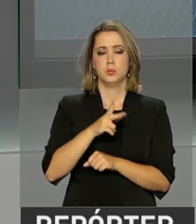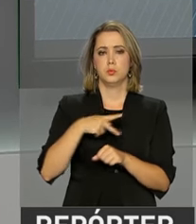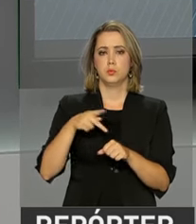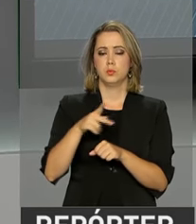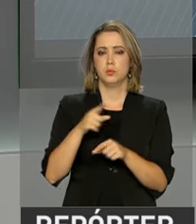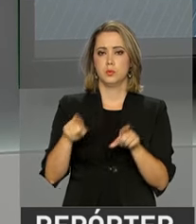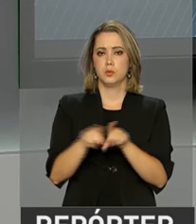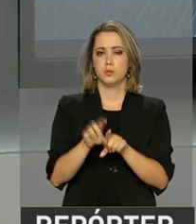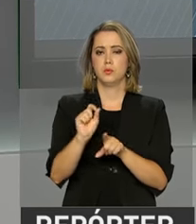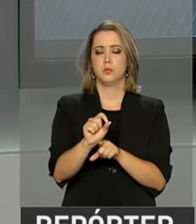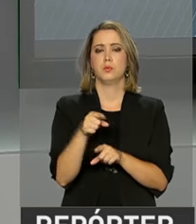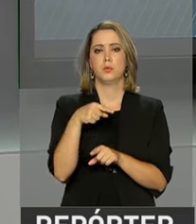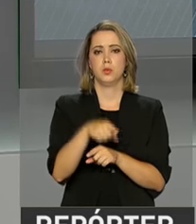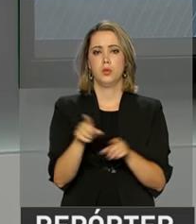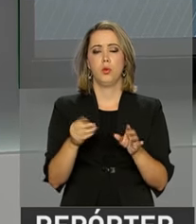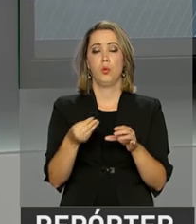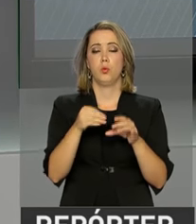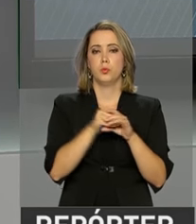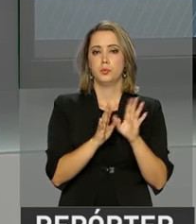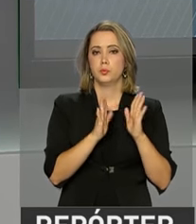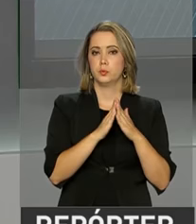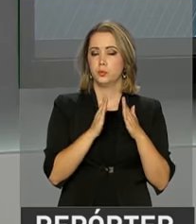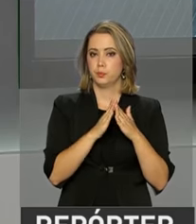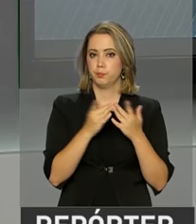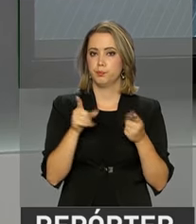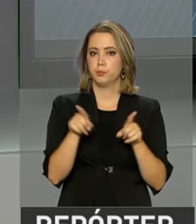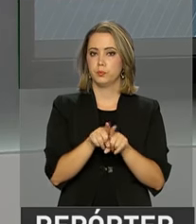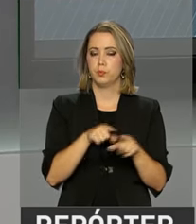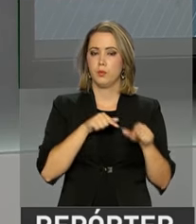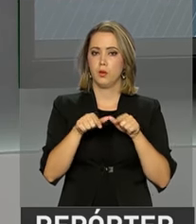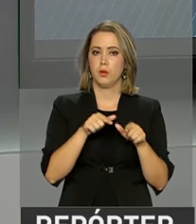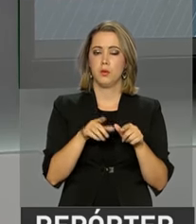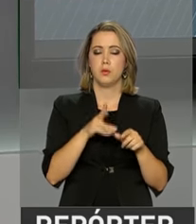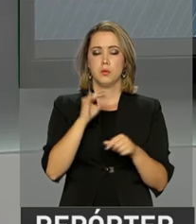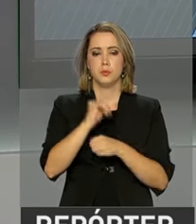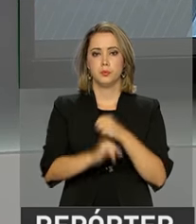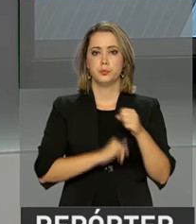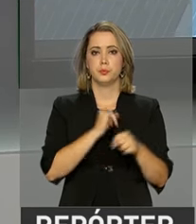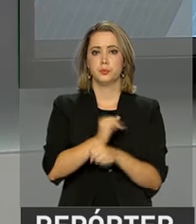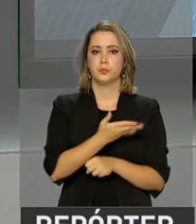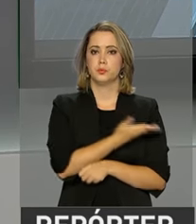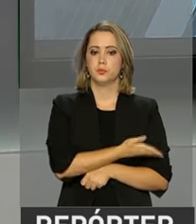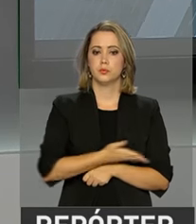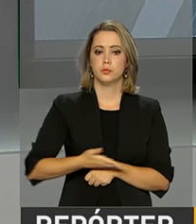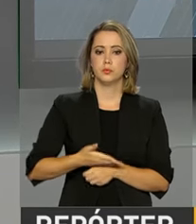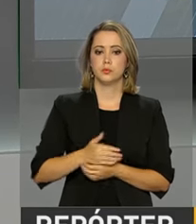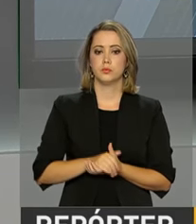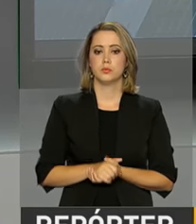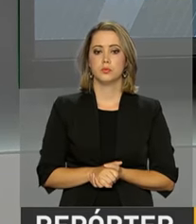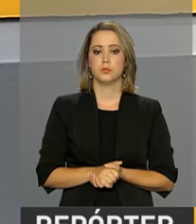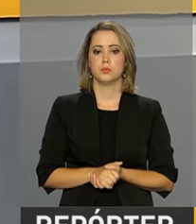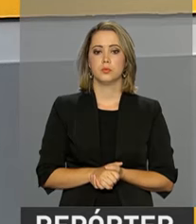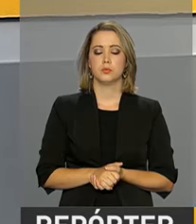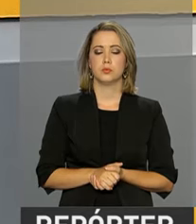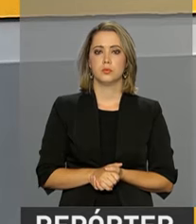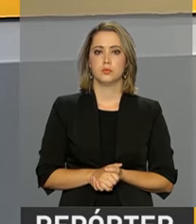trabalhadores domésticos. A pesquisa completa você pode conferir pela internet no endereço que aparece aí na sua tela.